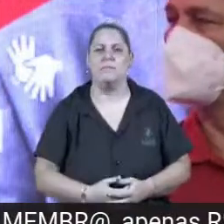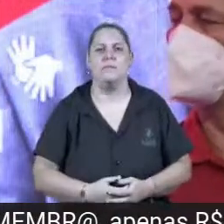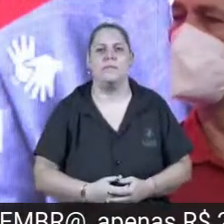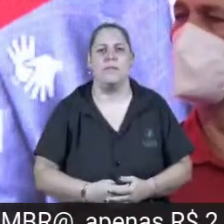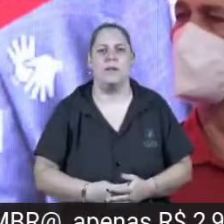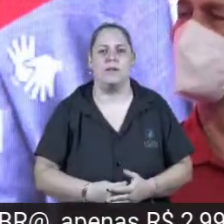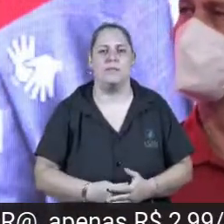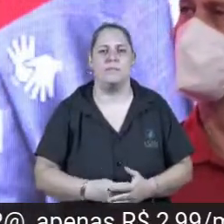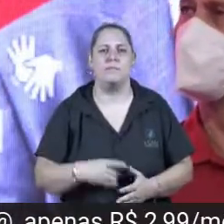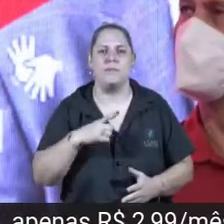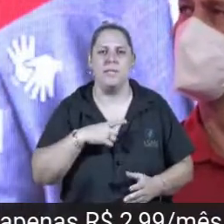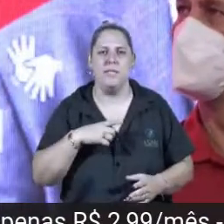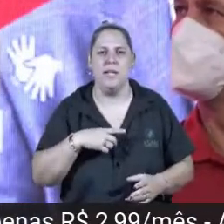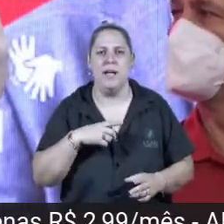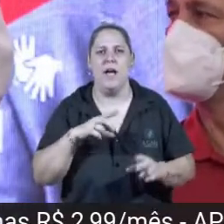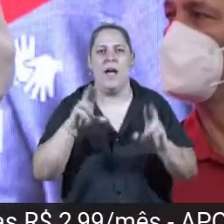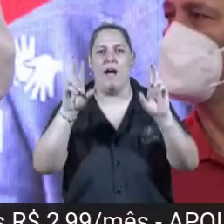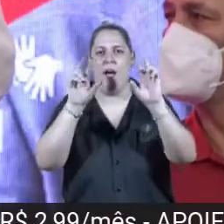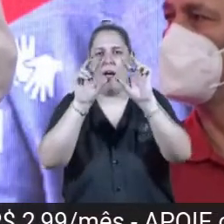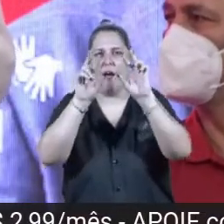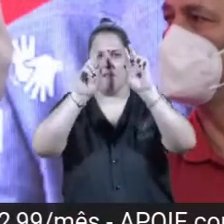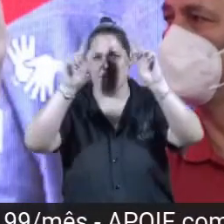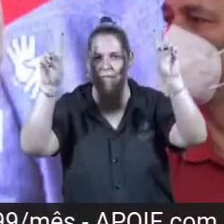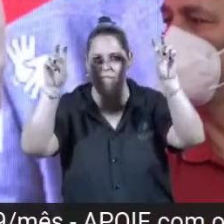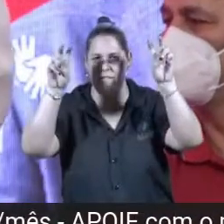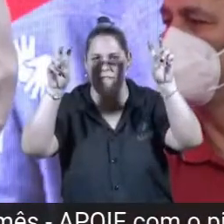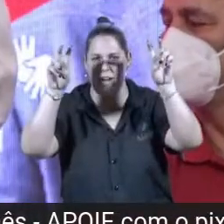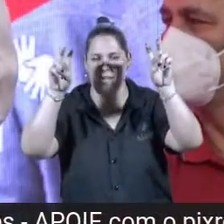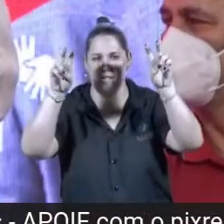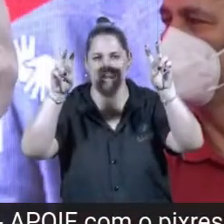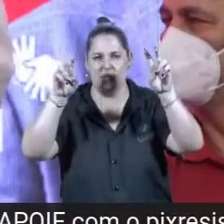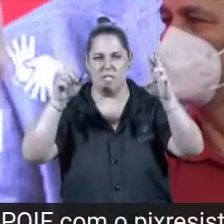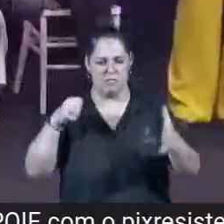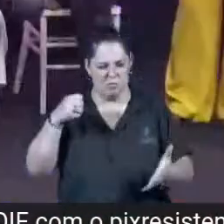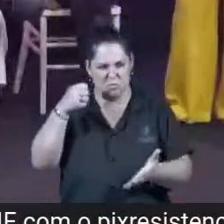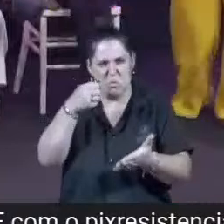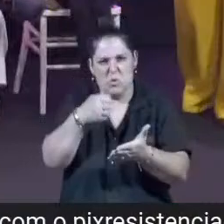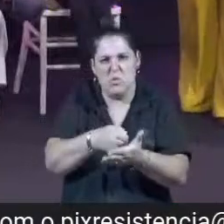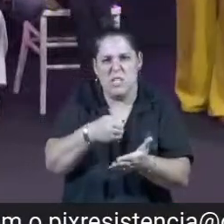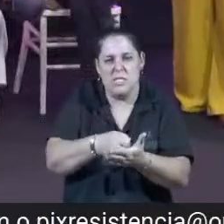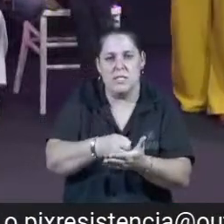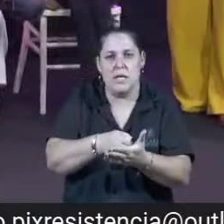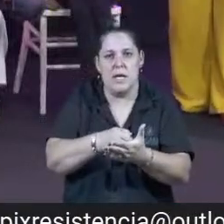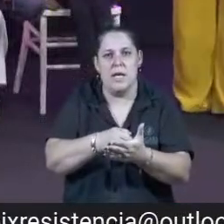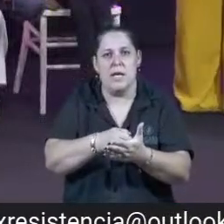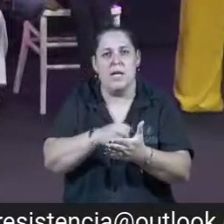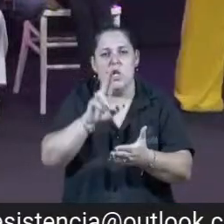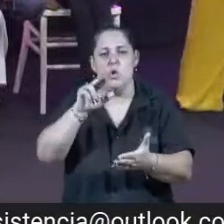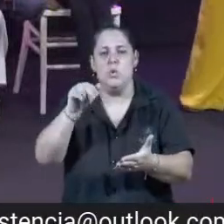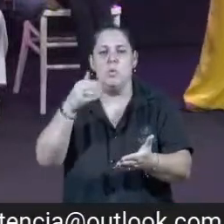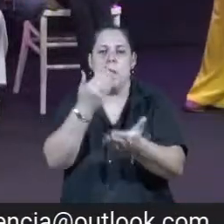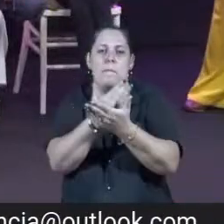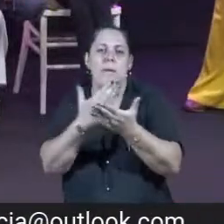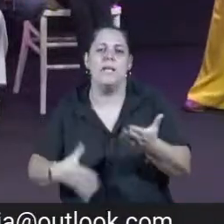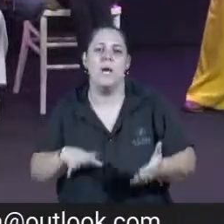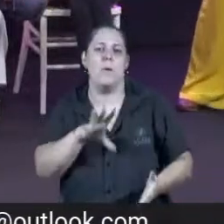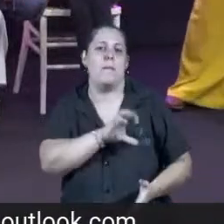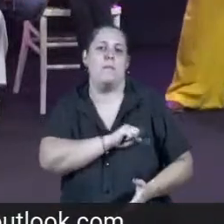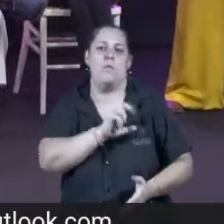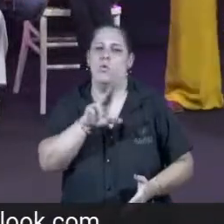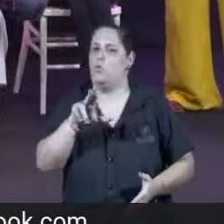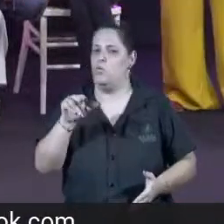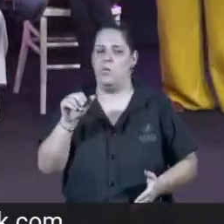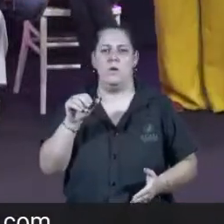vale bem aquela frase do Che Guevara: endurecer sem perder a ternura jamais. Como ele